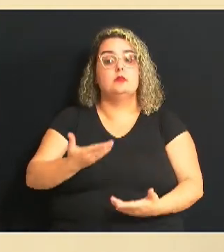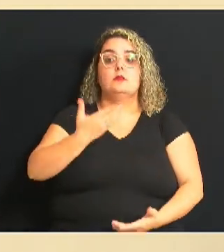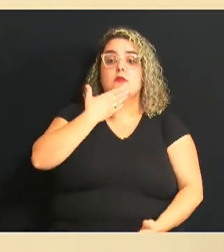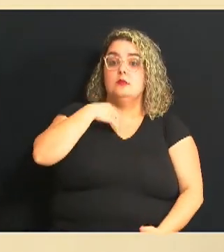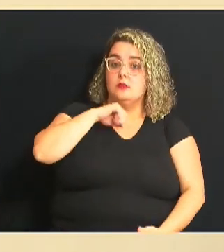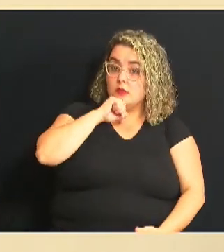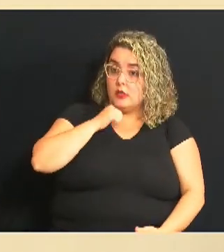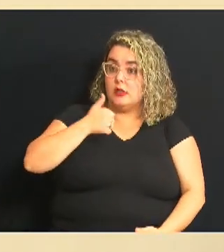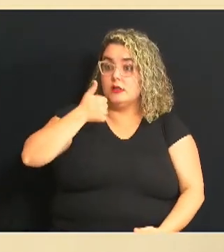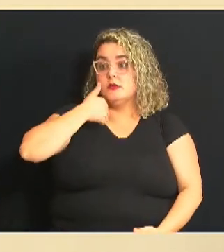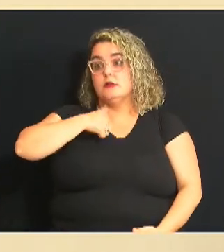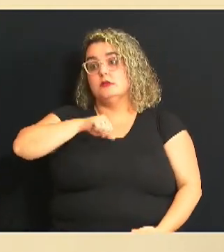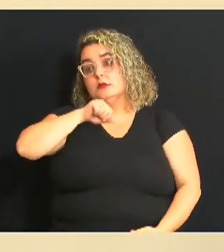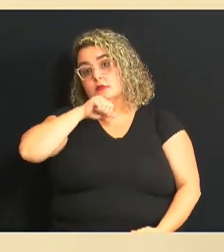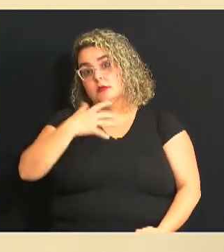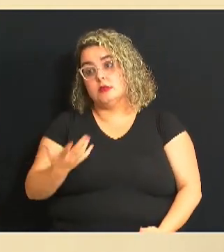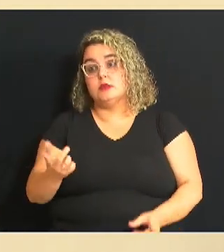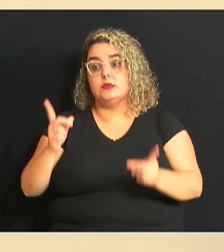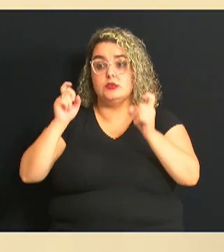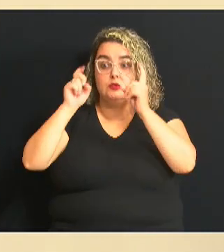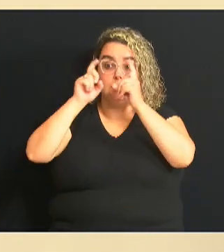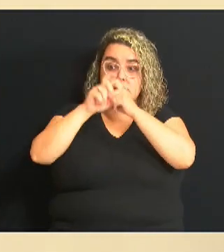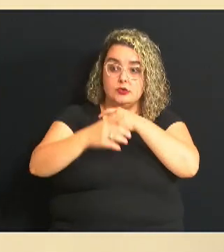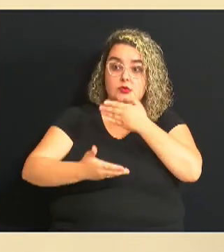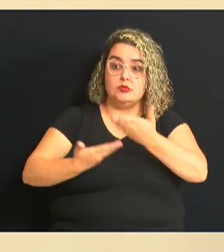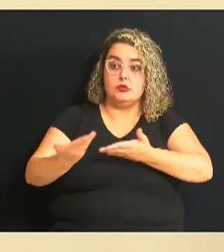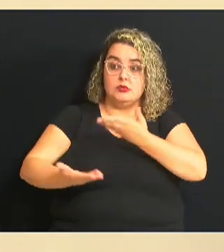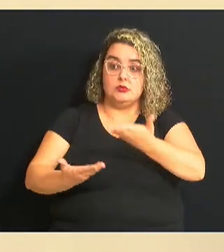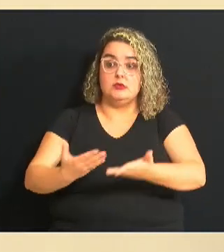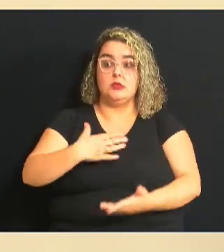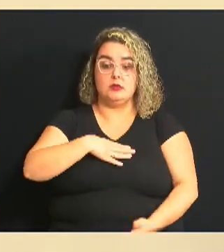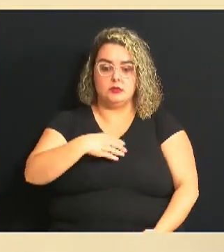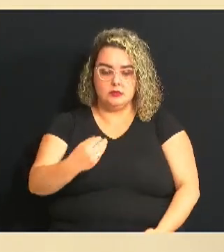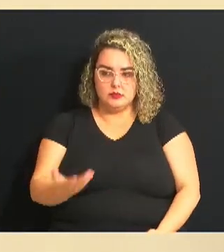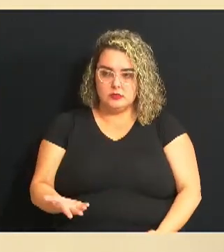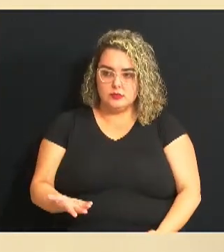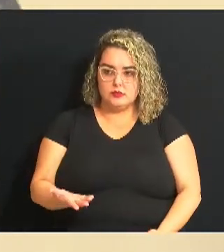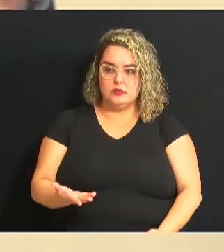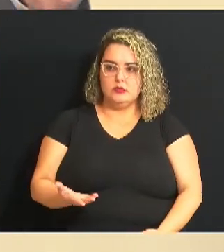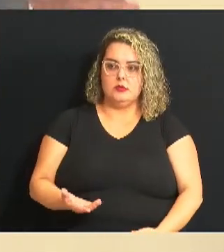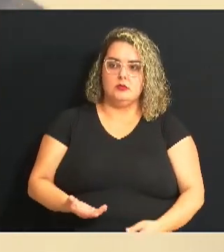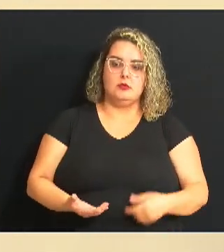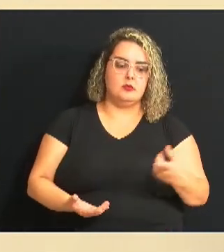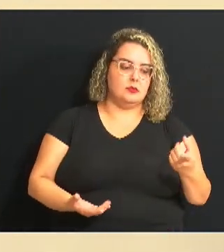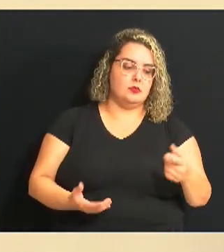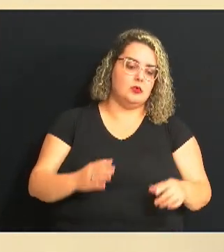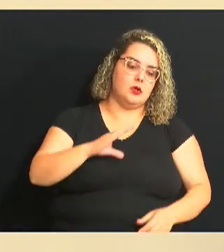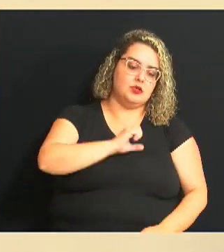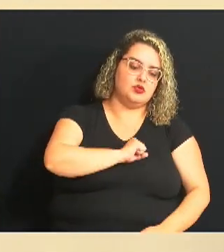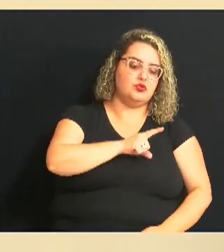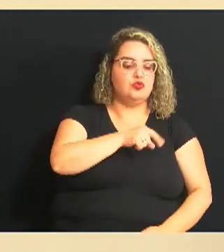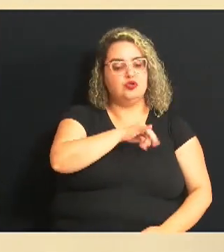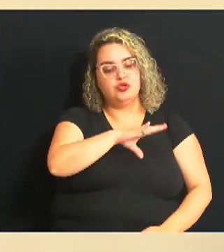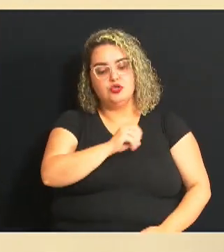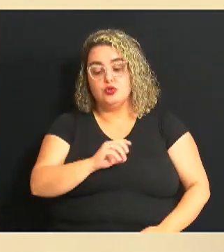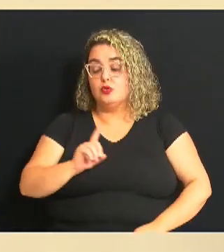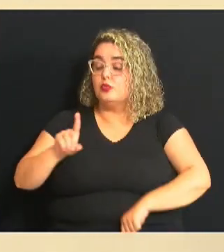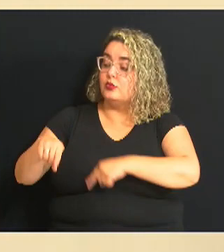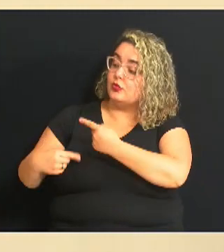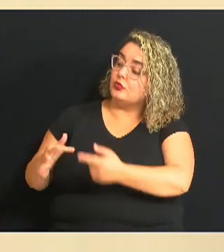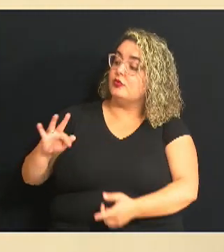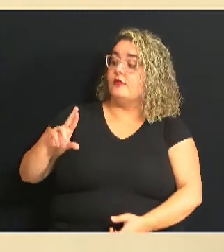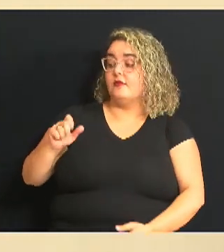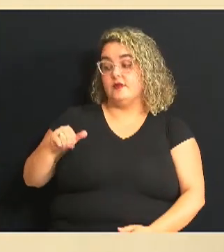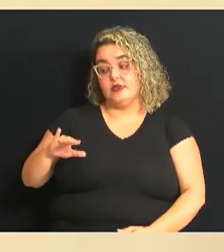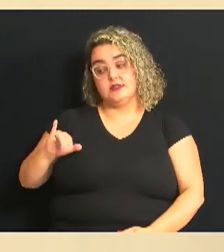eles estão tendo dificuldade de lidar com seus filhos. Um gosta do Chico, outro gosta do Francisco, mas, enfim,